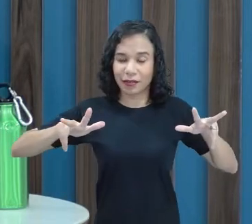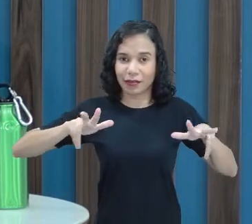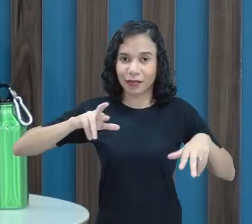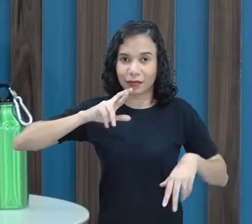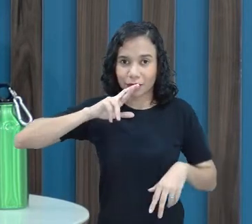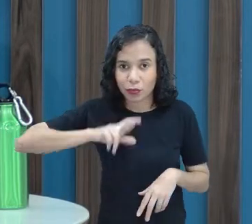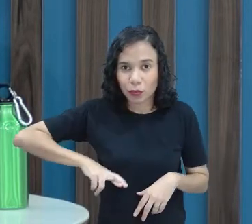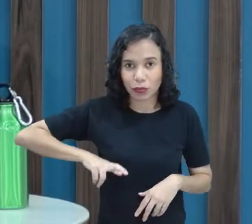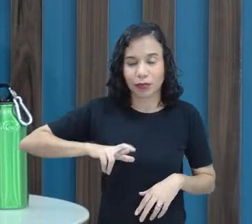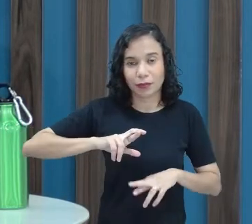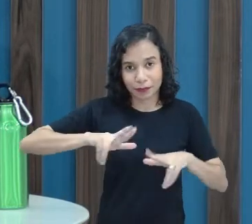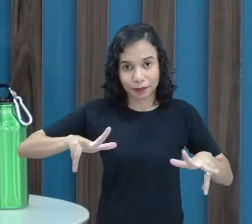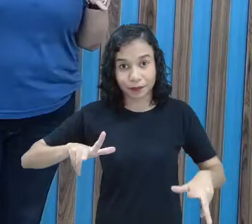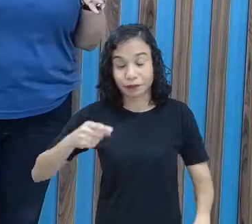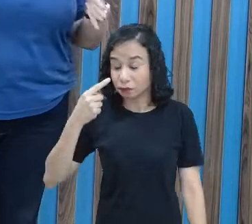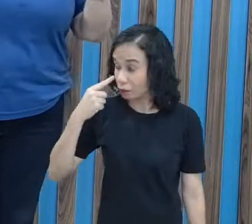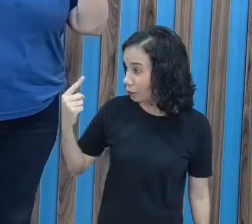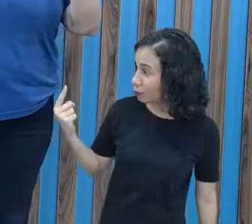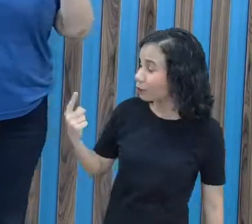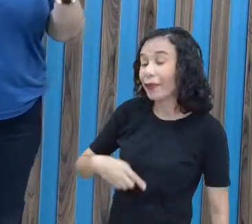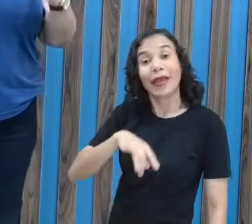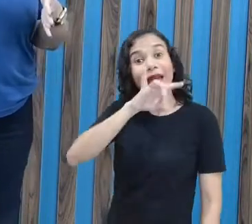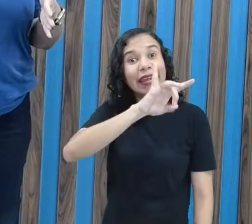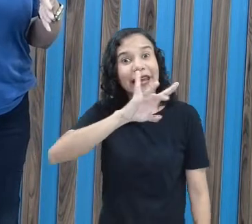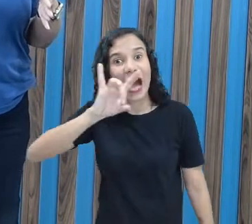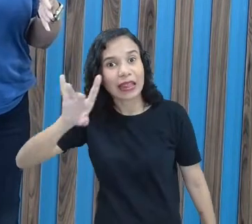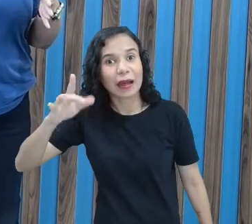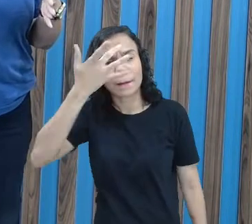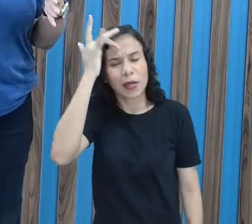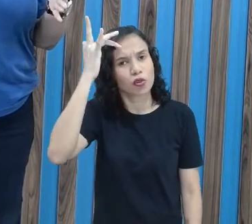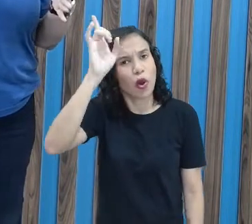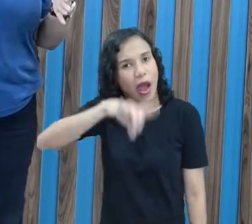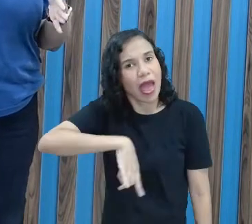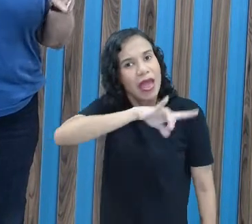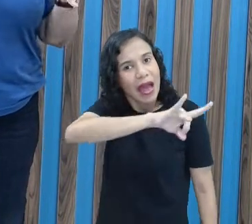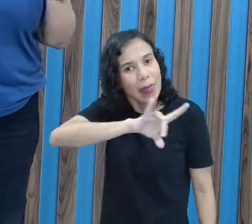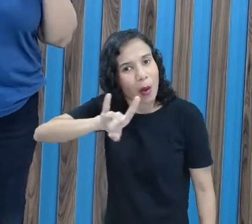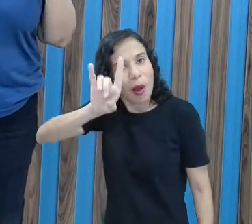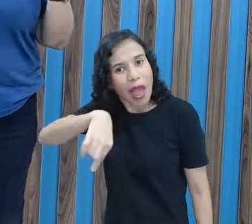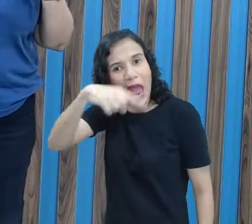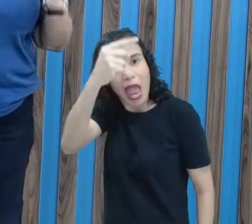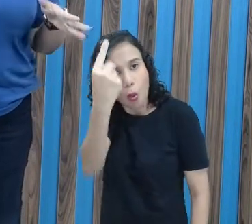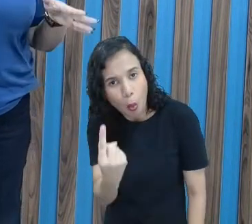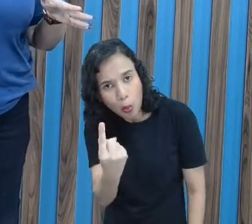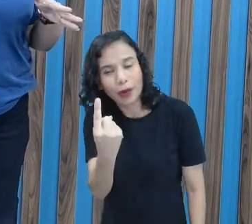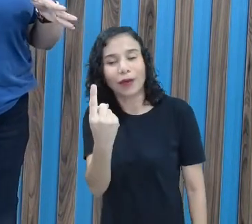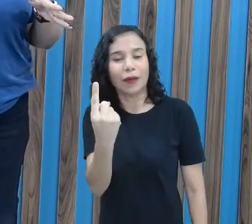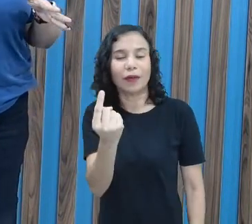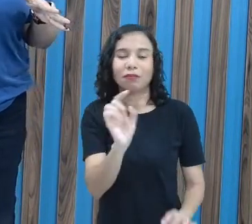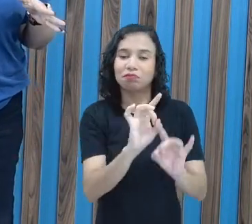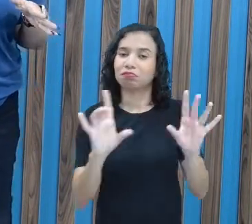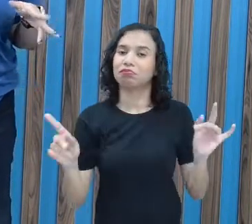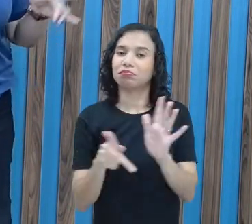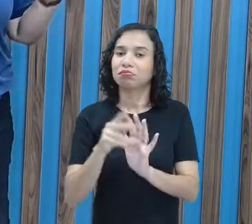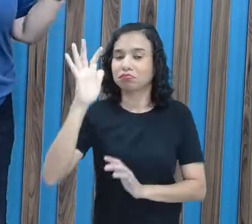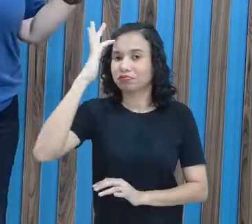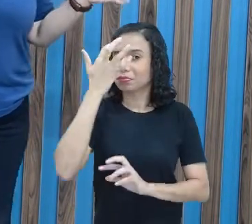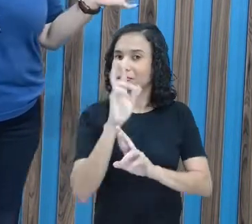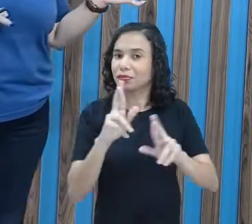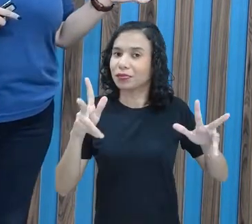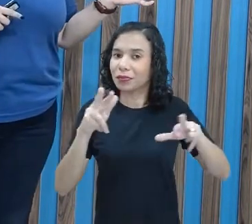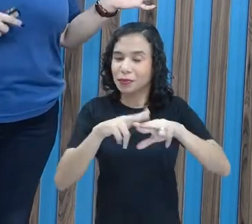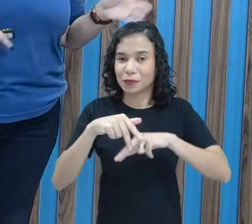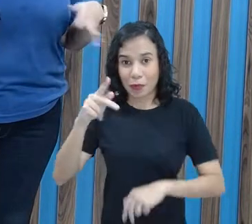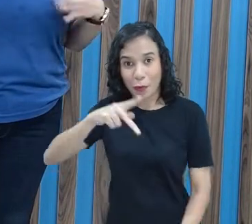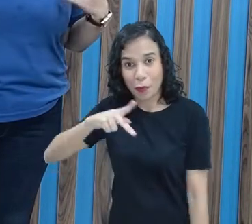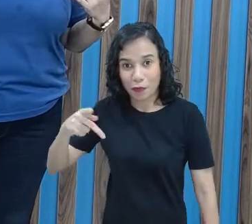diferente. Exatamente. E cada indivíduo é indivíduo mesmo, né, professor? Exato. Cada um responde de uma maneira diferente. E como o professor